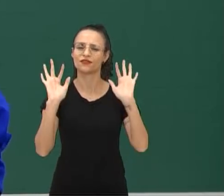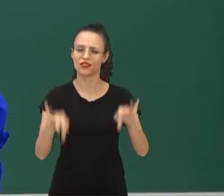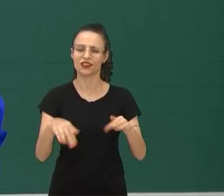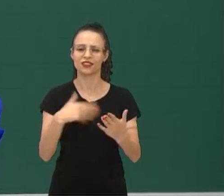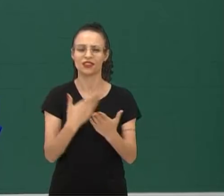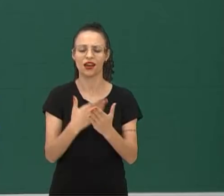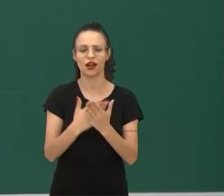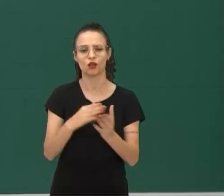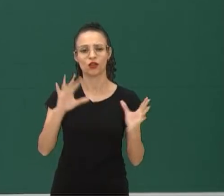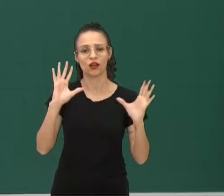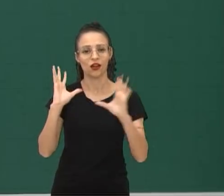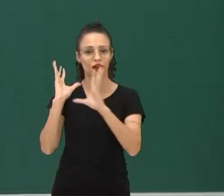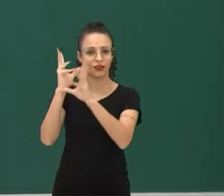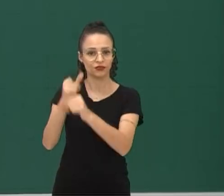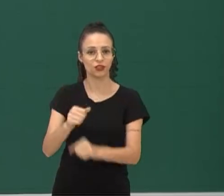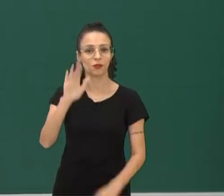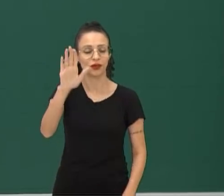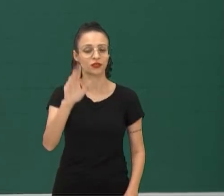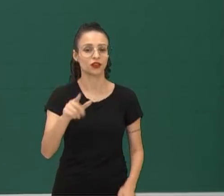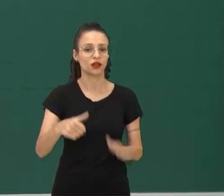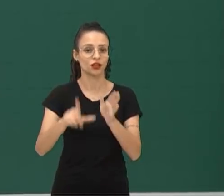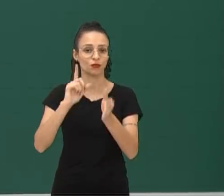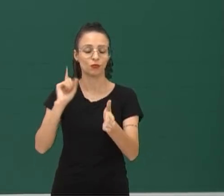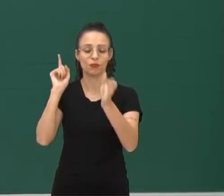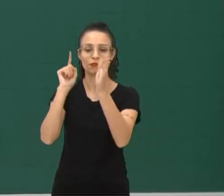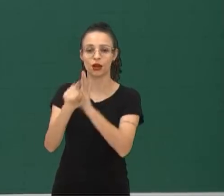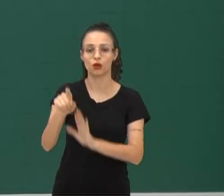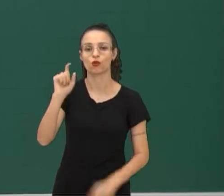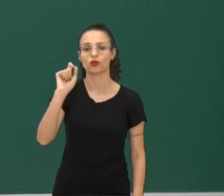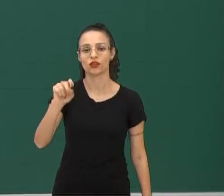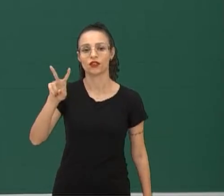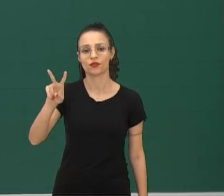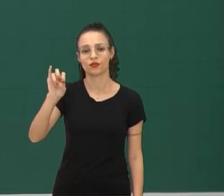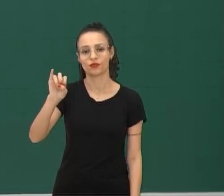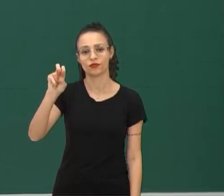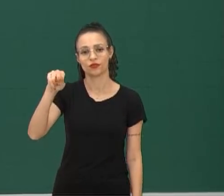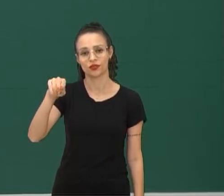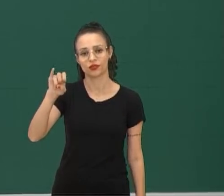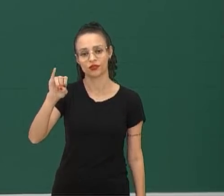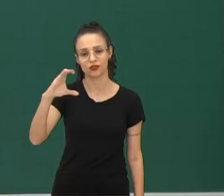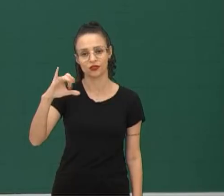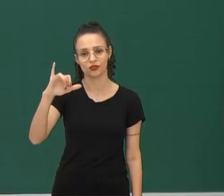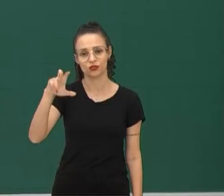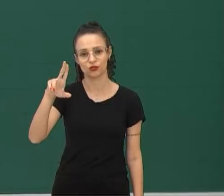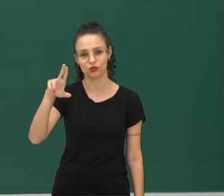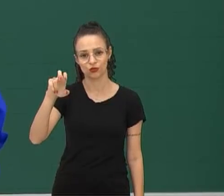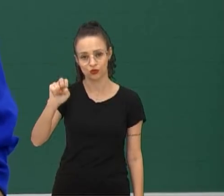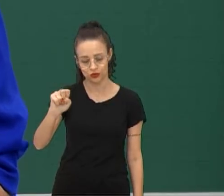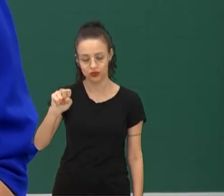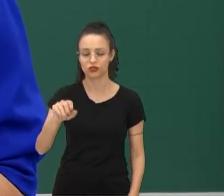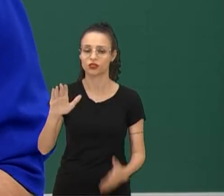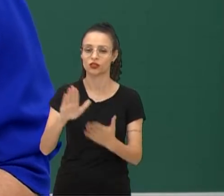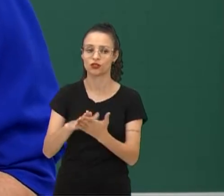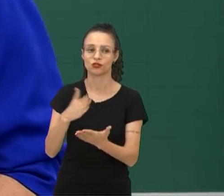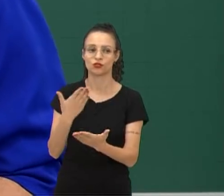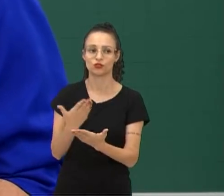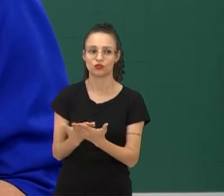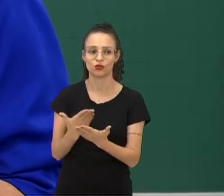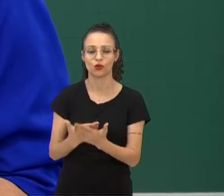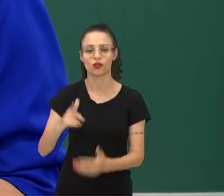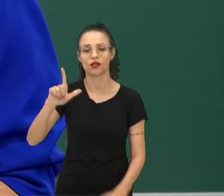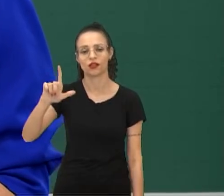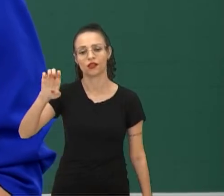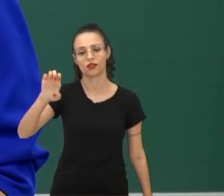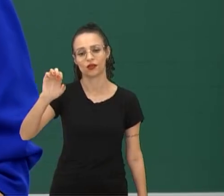uma revisadinha. Antes aqui eu tenho a pergunta do Vinícius, que estuda lá na Escola Leopoldina, em Tibagi,